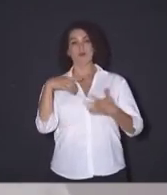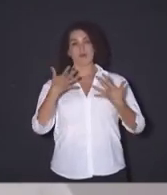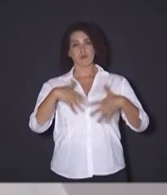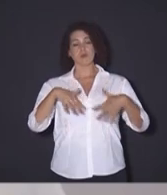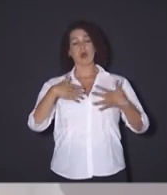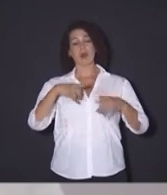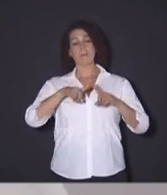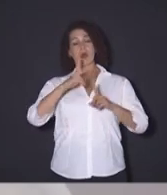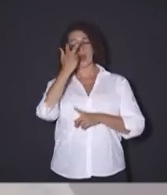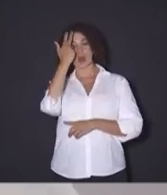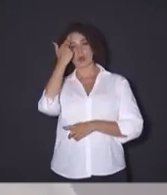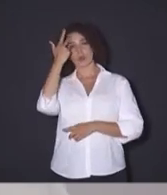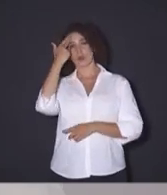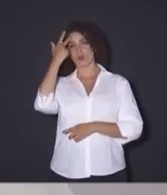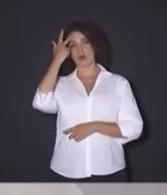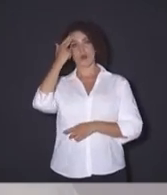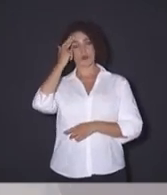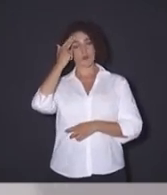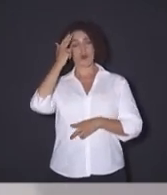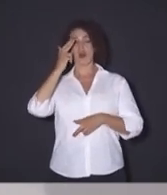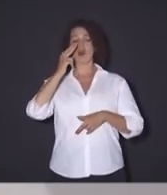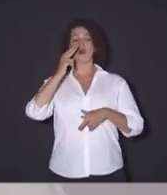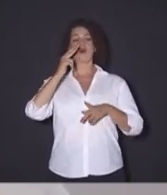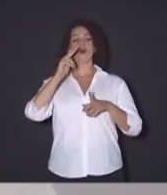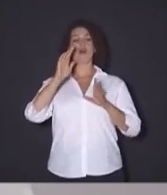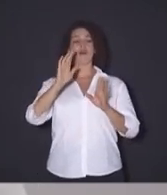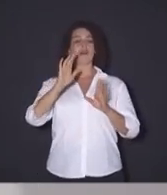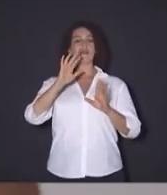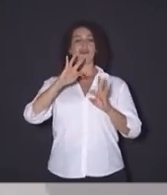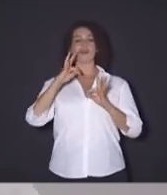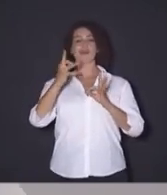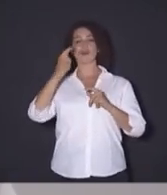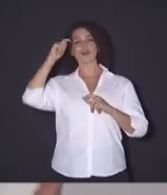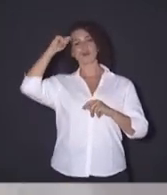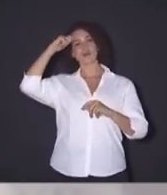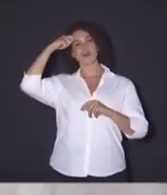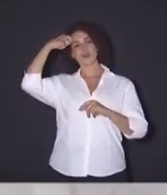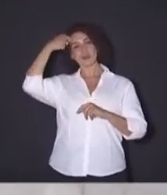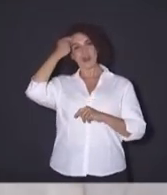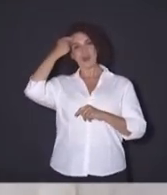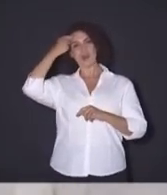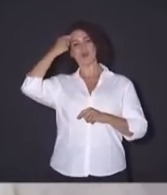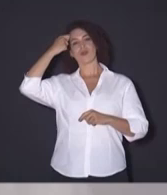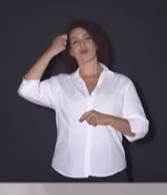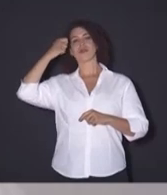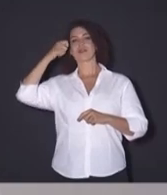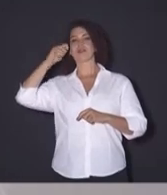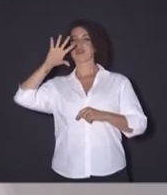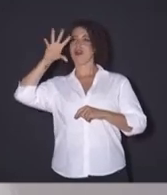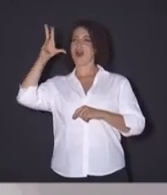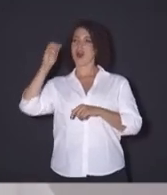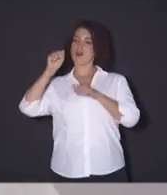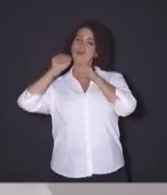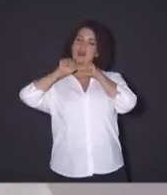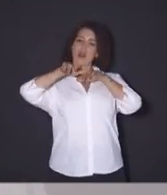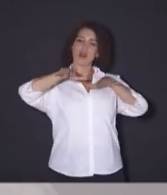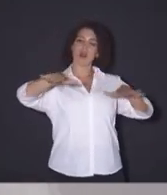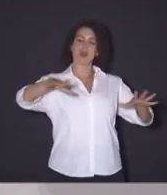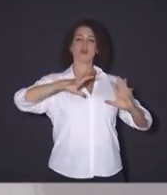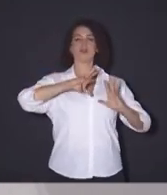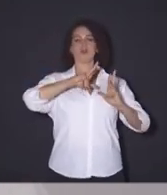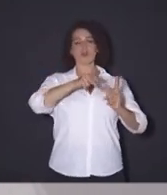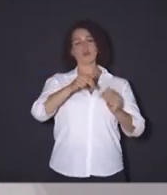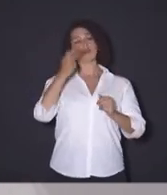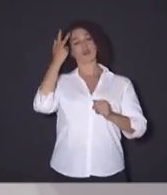comum com todos os negros tarde afro da diáspora né do todo o continente transatlântico e também muito comum com vários